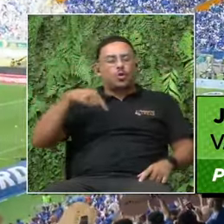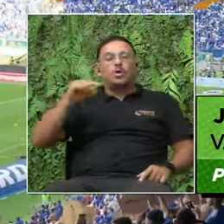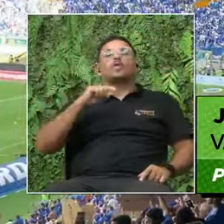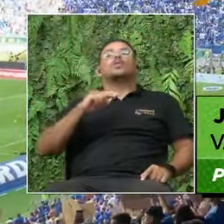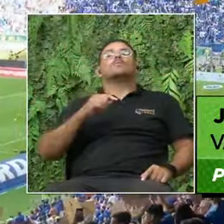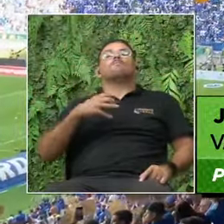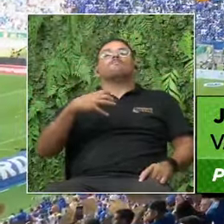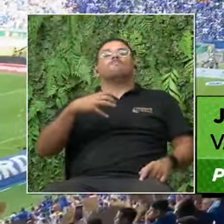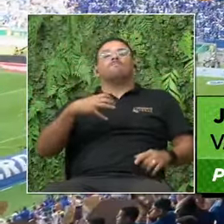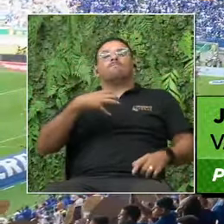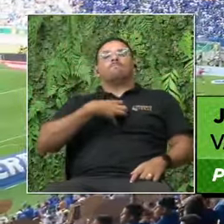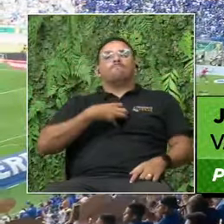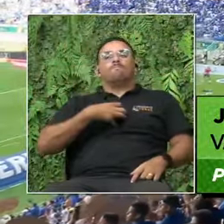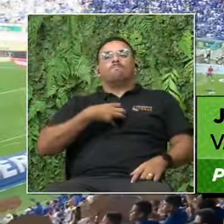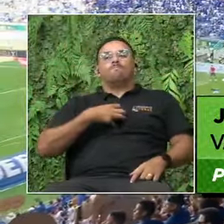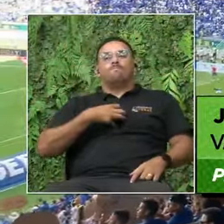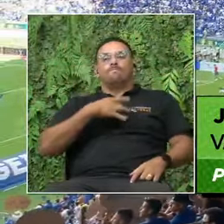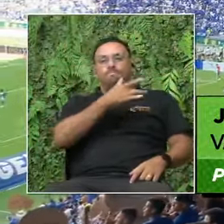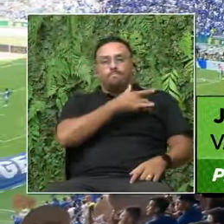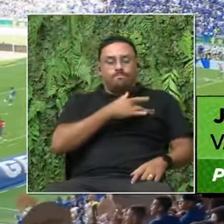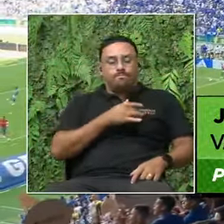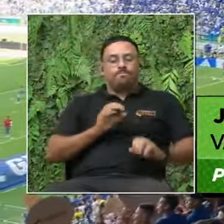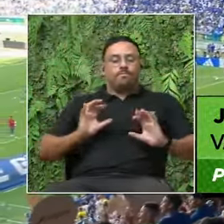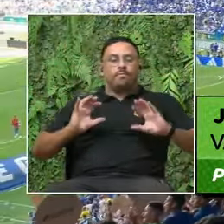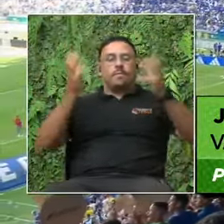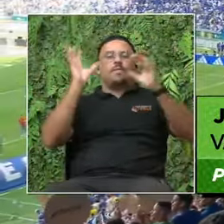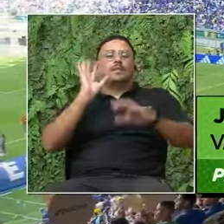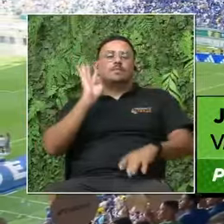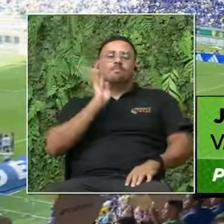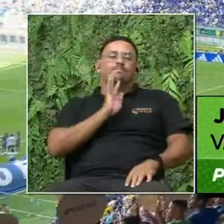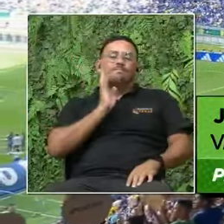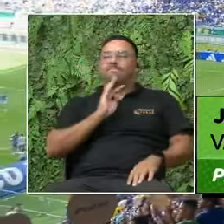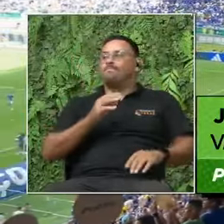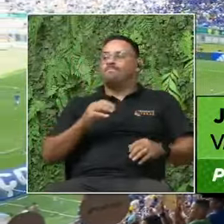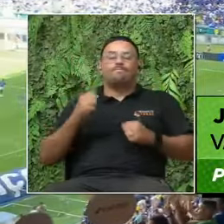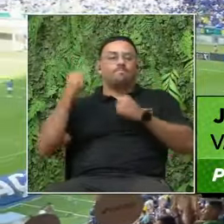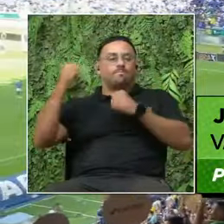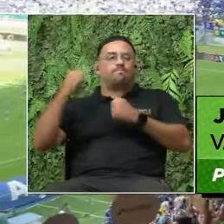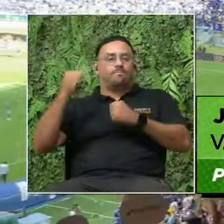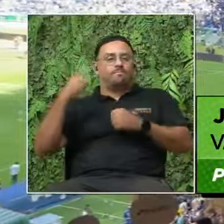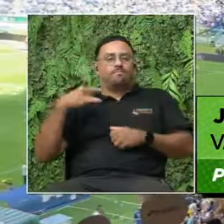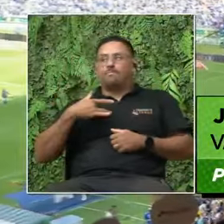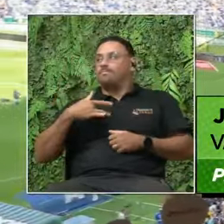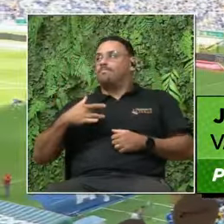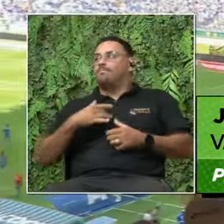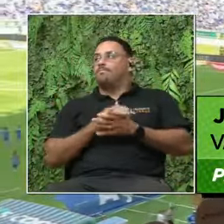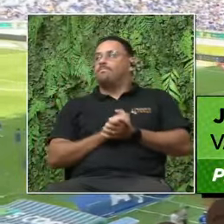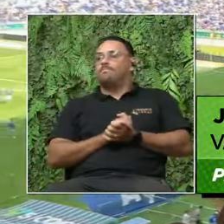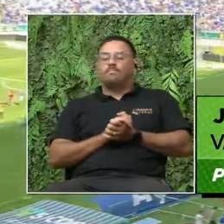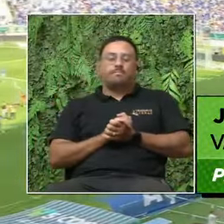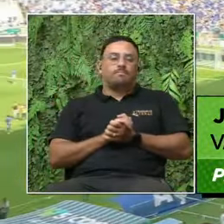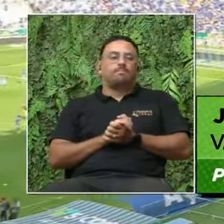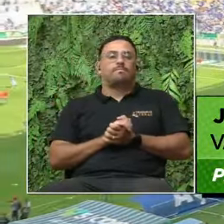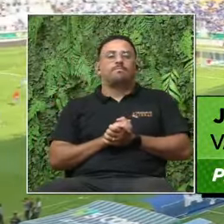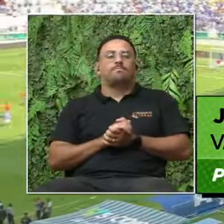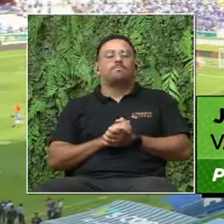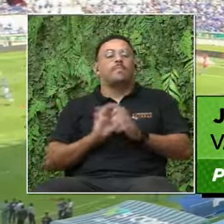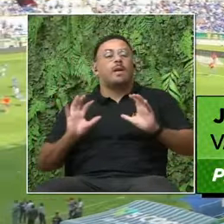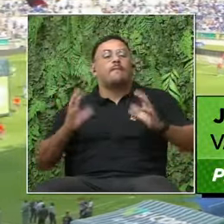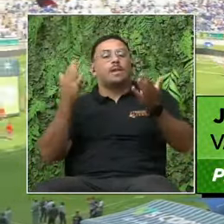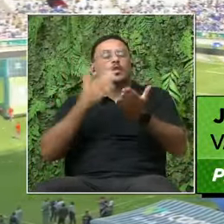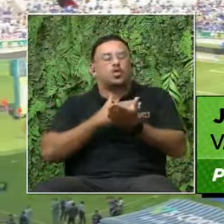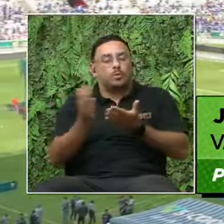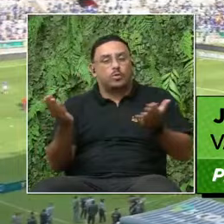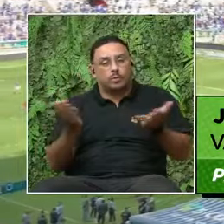uma festa muito bacana aqui viu seu Bob por parte da torcida do Cruzeiro festa que já